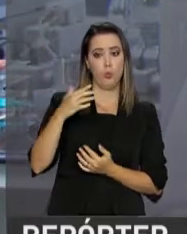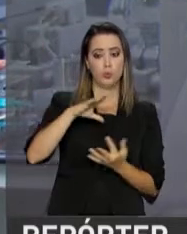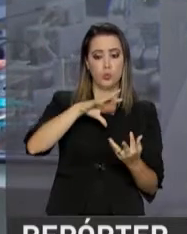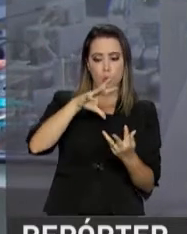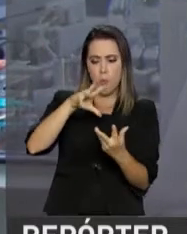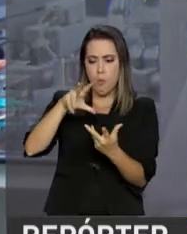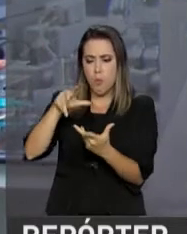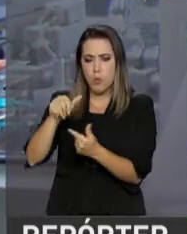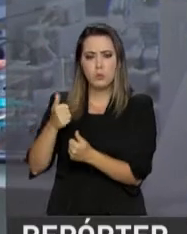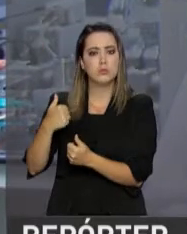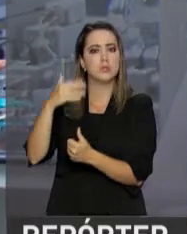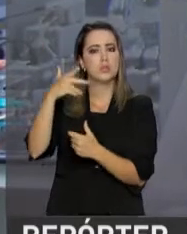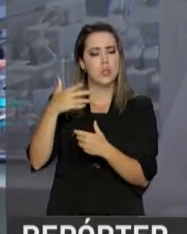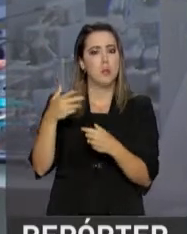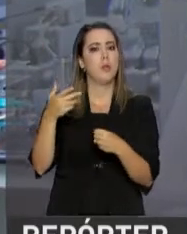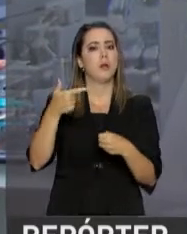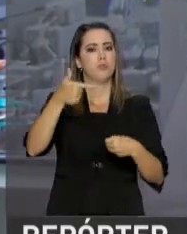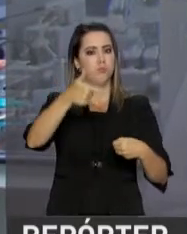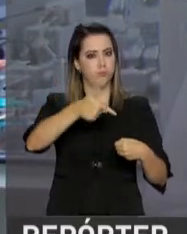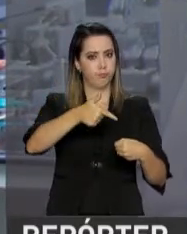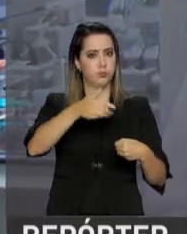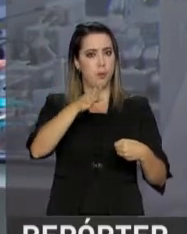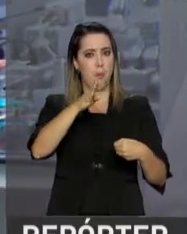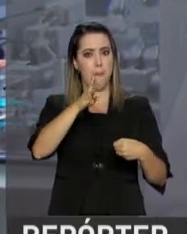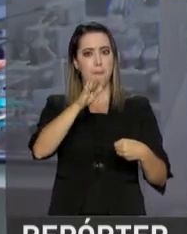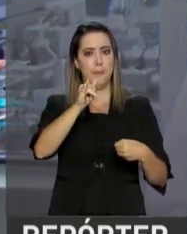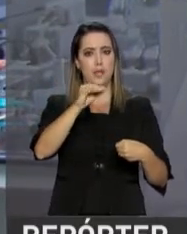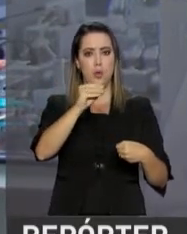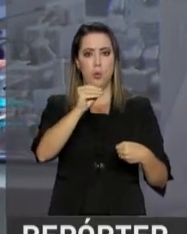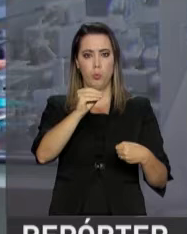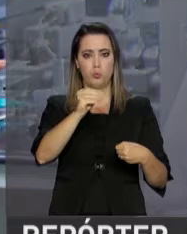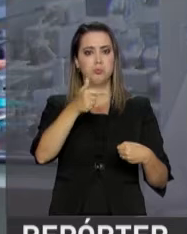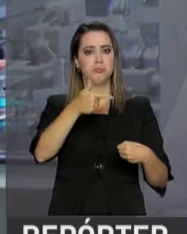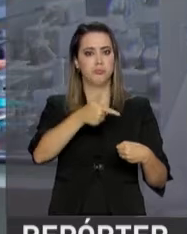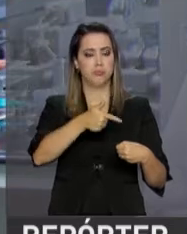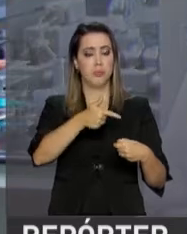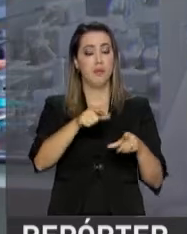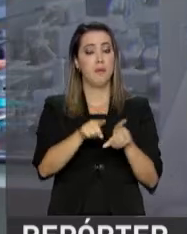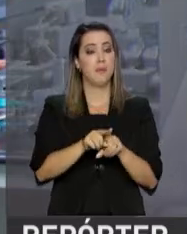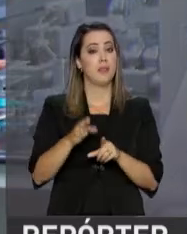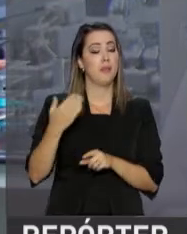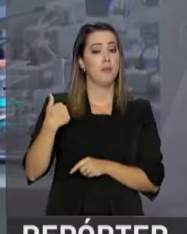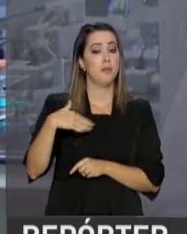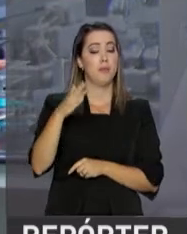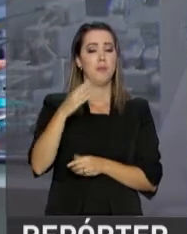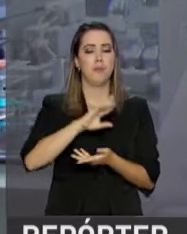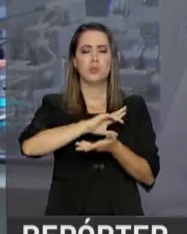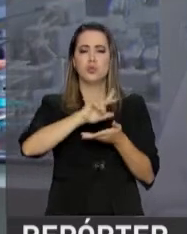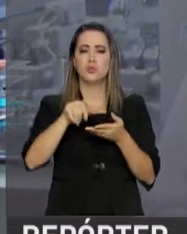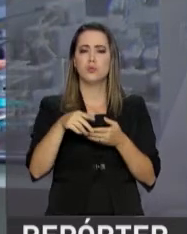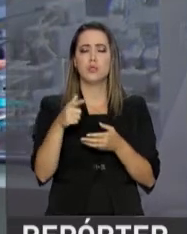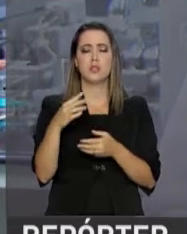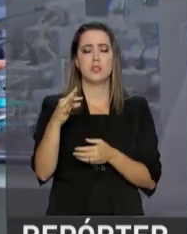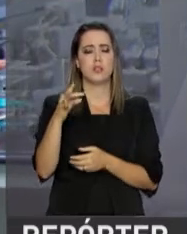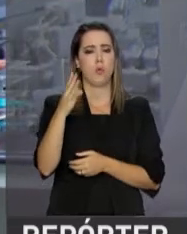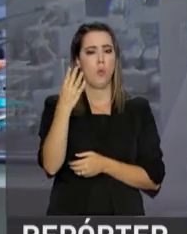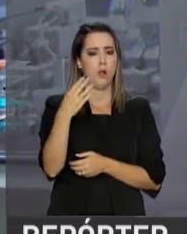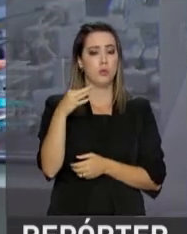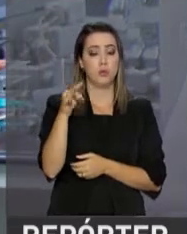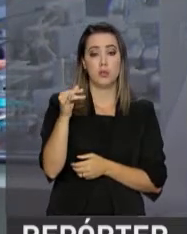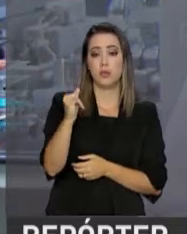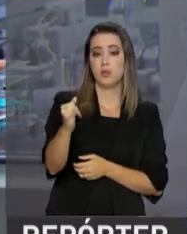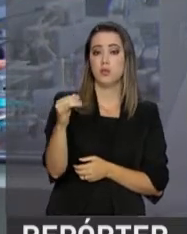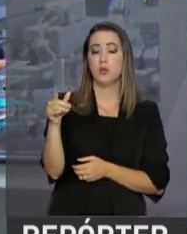biocombustíveis tendo gerado 27 bilhões de litros de etanol e mais de 4 bilhões de litros de